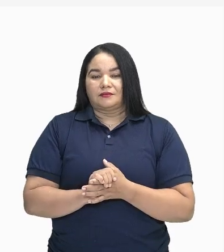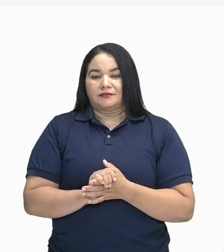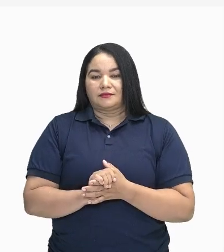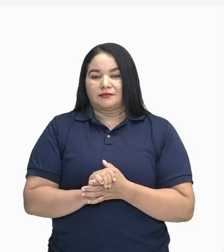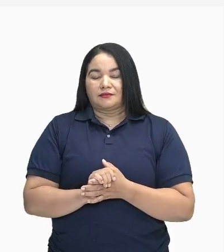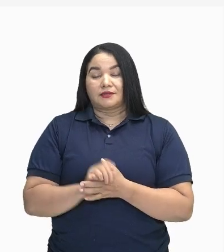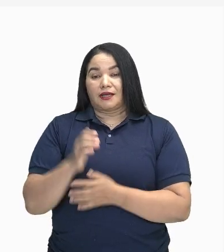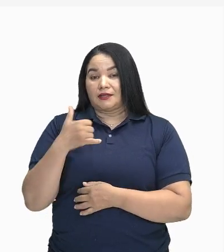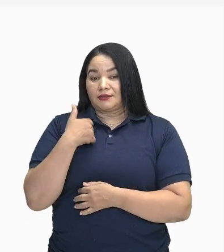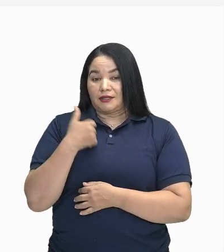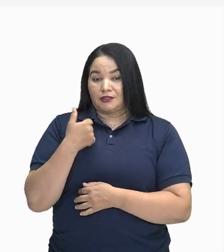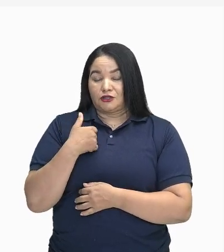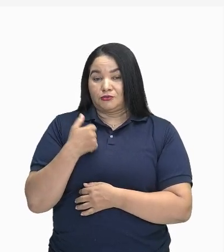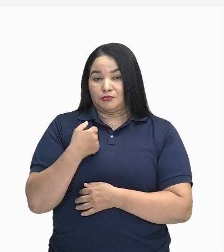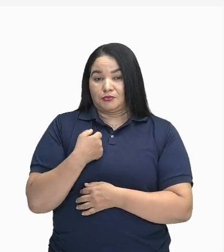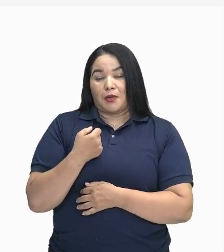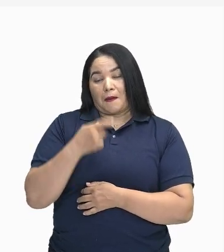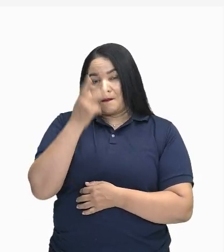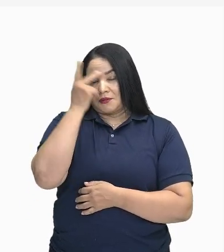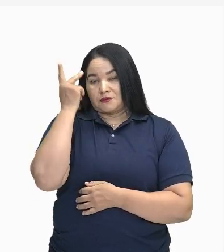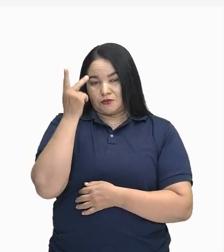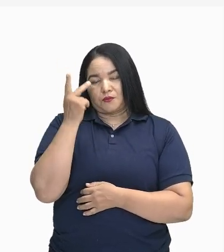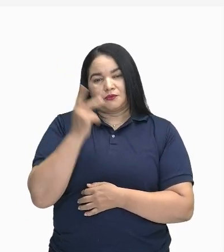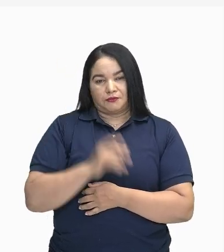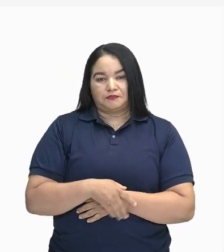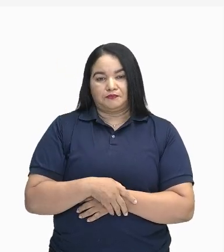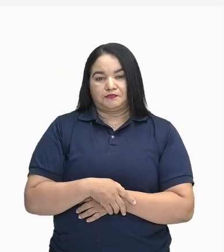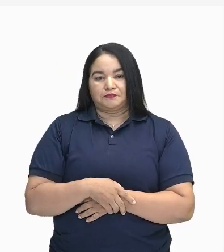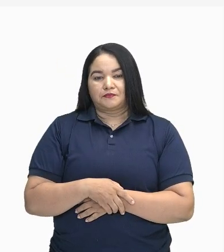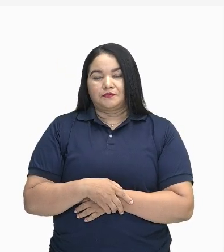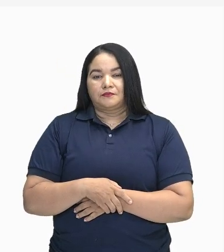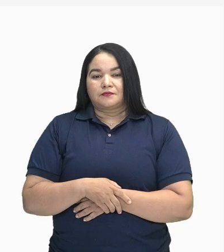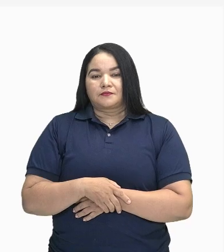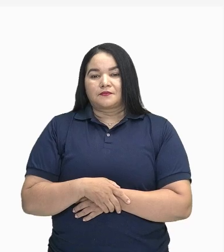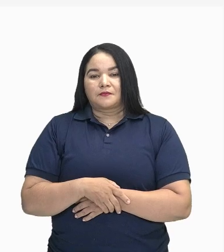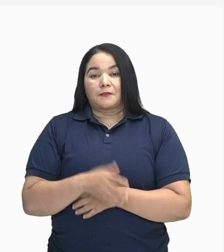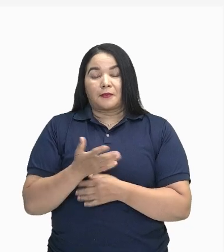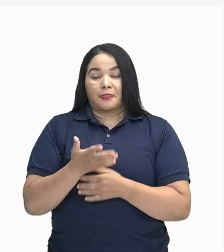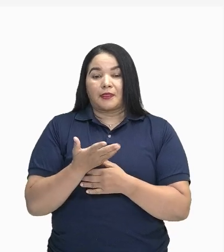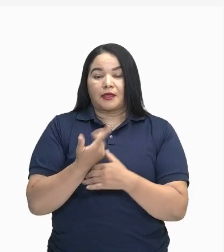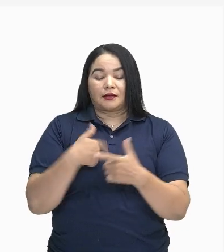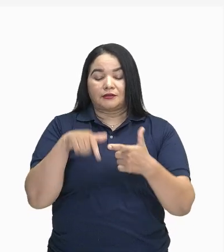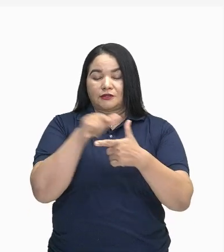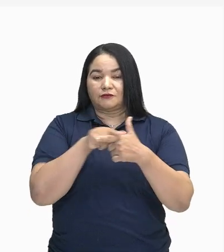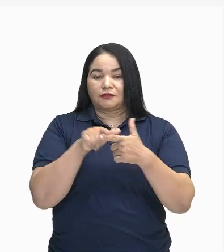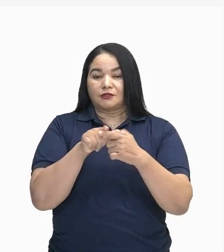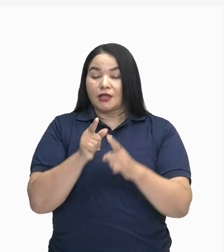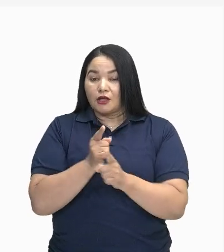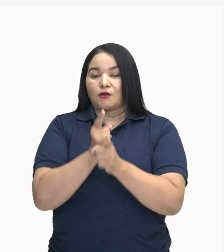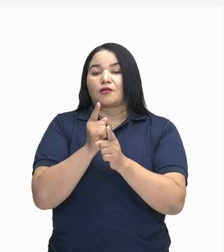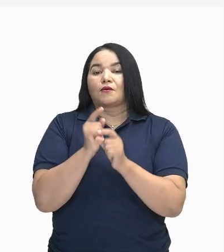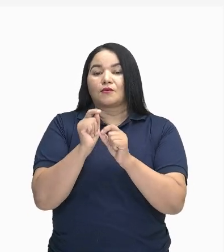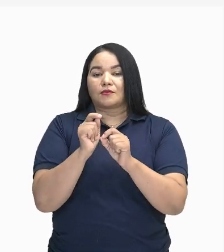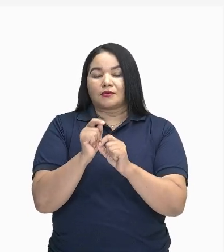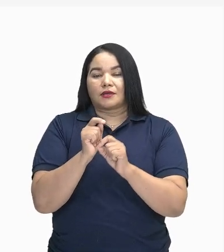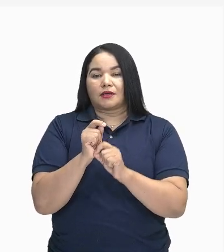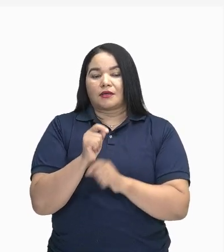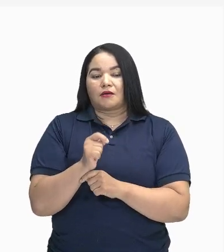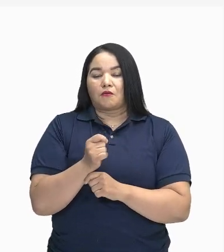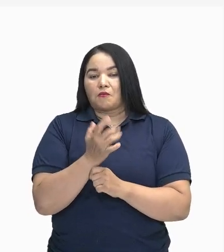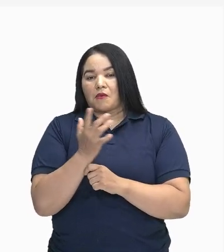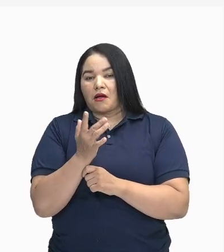as idades das pessoas, tá bom? Razão entre as idades, então ele quer que a gente divida isso e identifique qual é